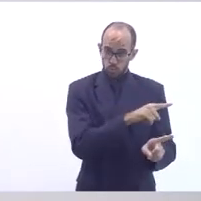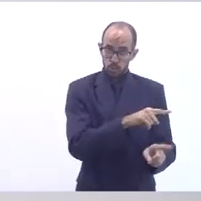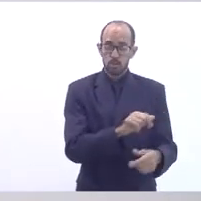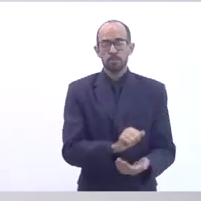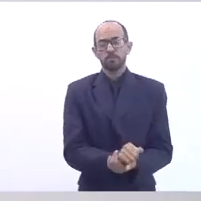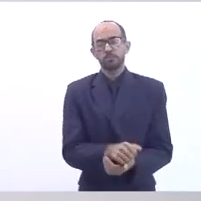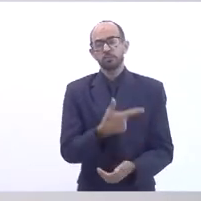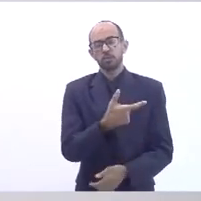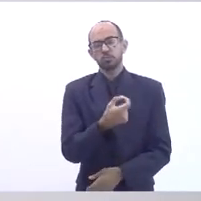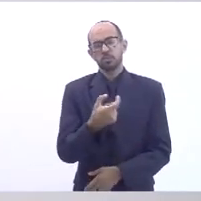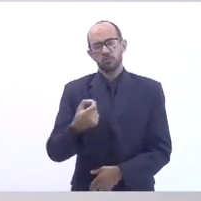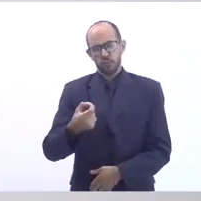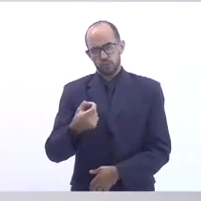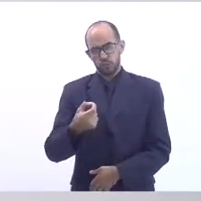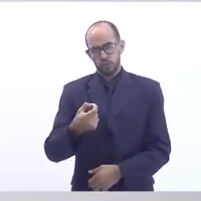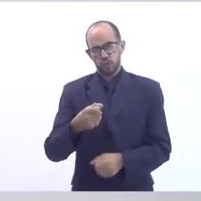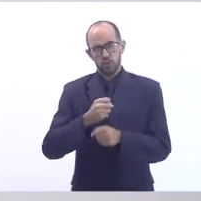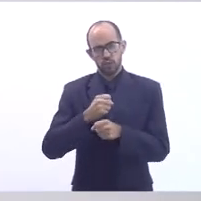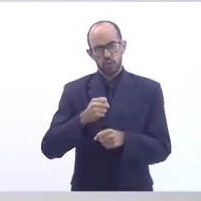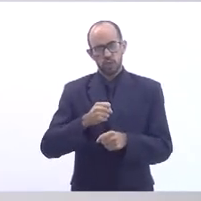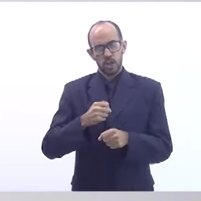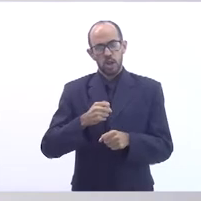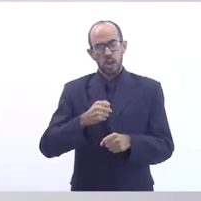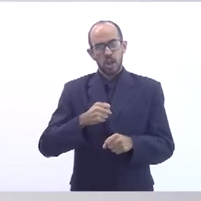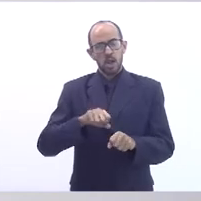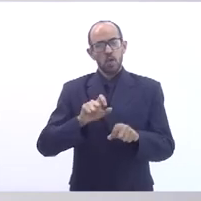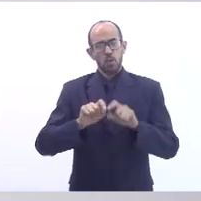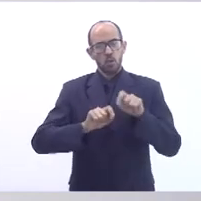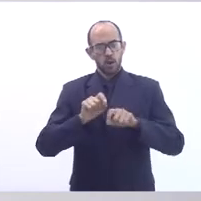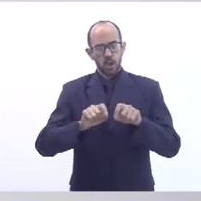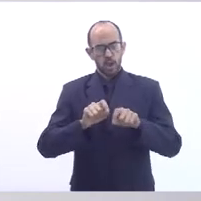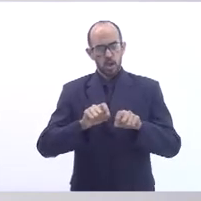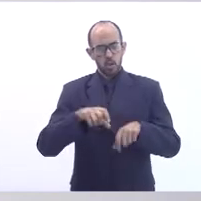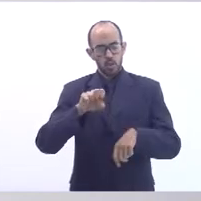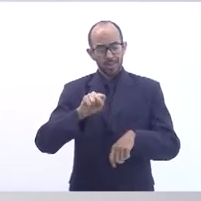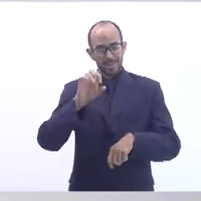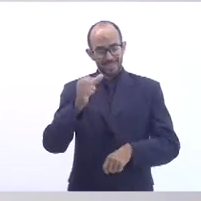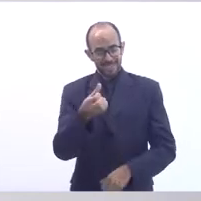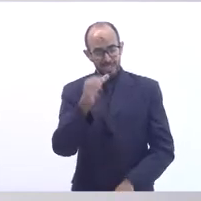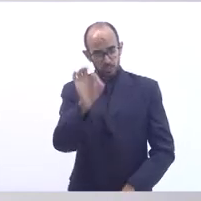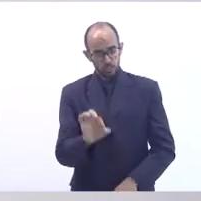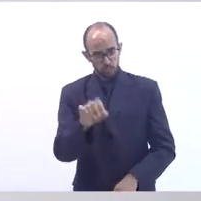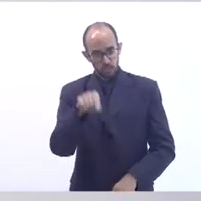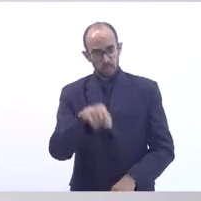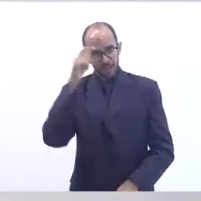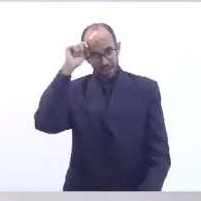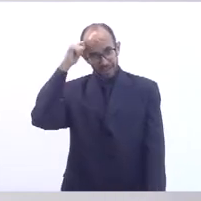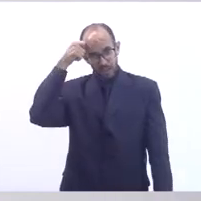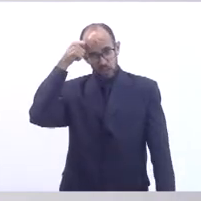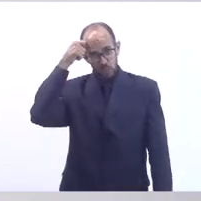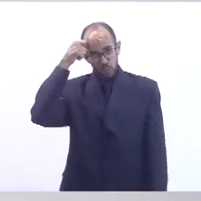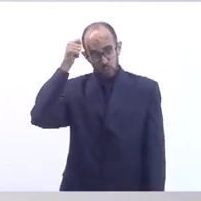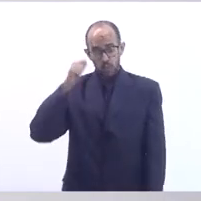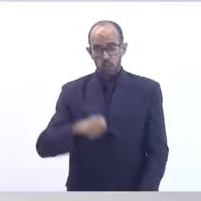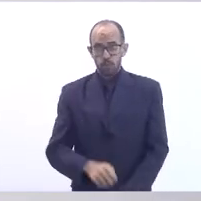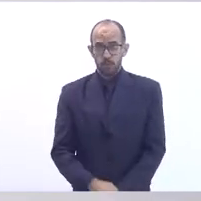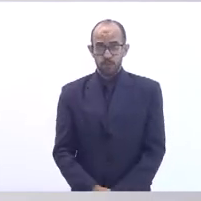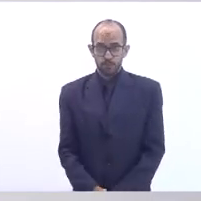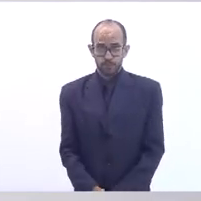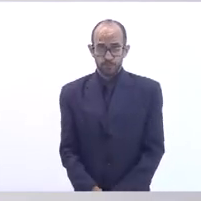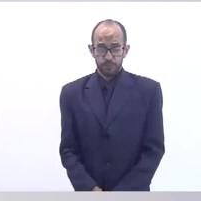2020 Nos lados do fogo cruzado oitenta e Seis por cento das pessoas mortas pelo Estado eram negros e E aí